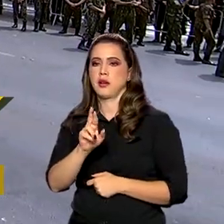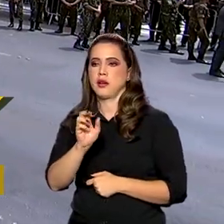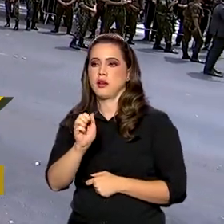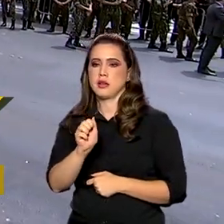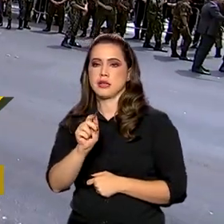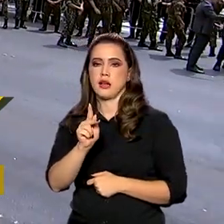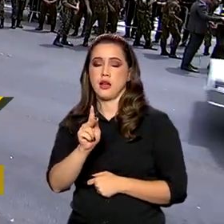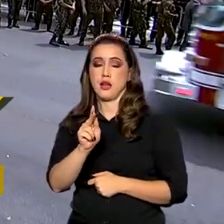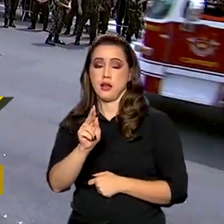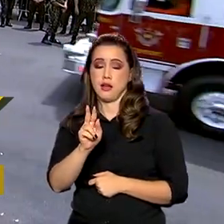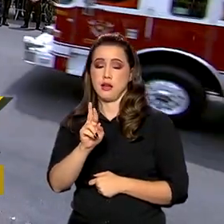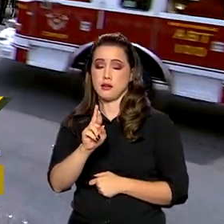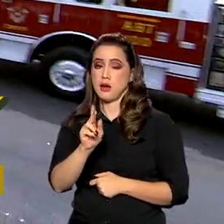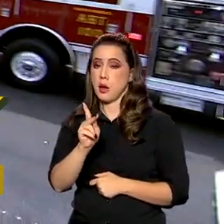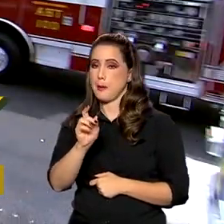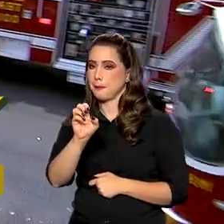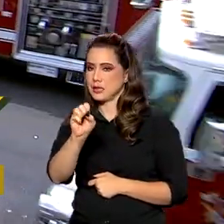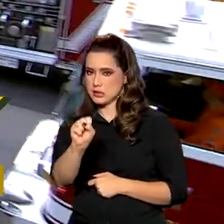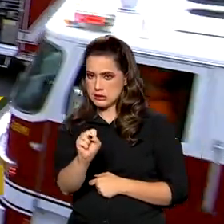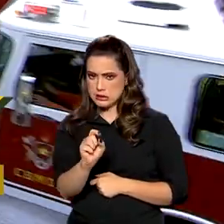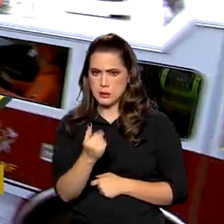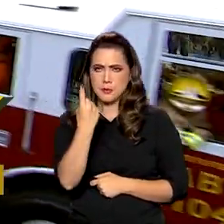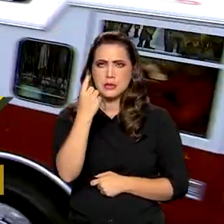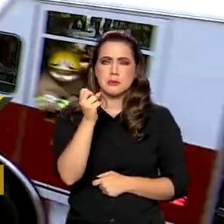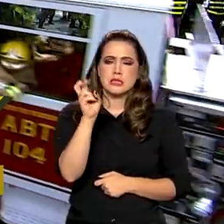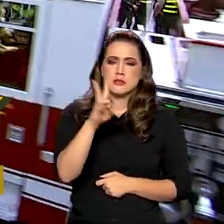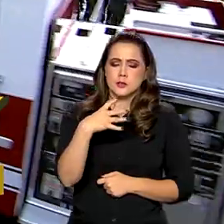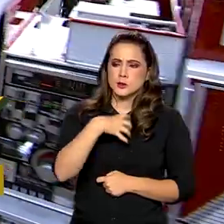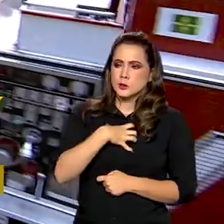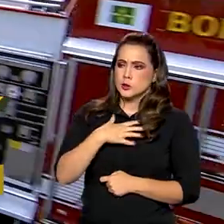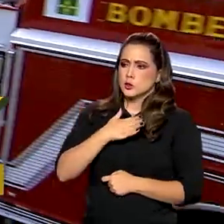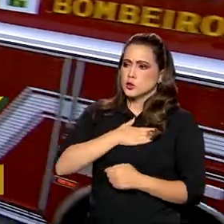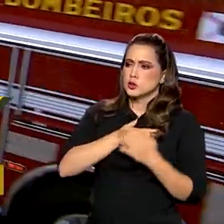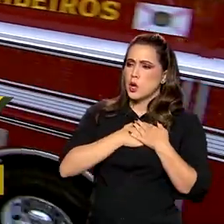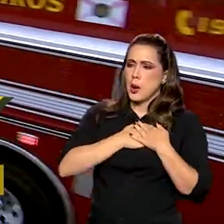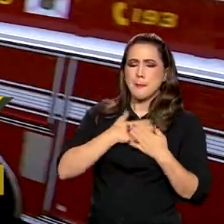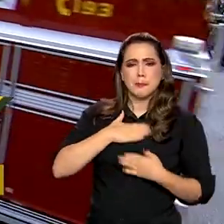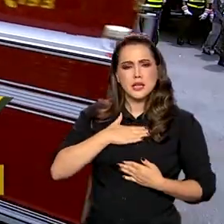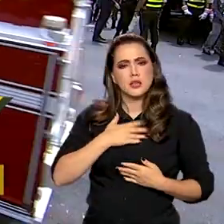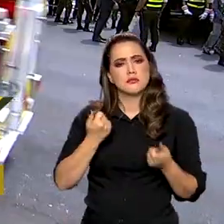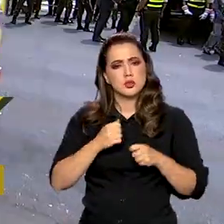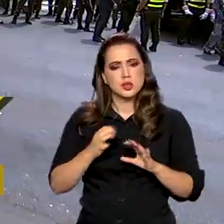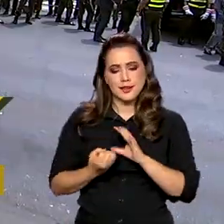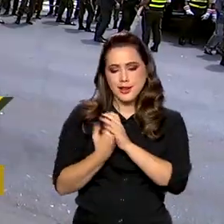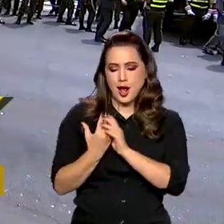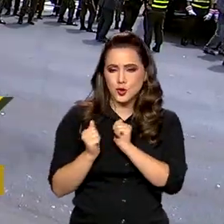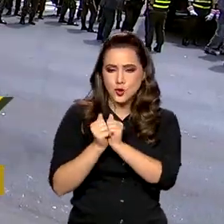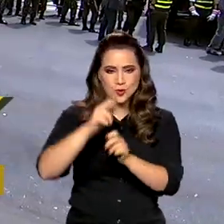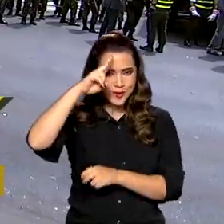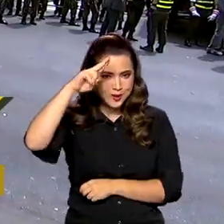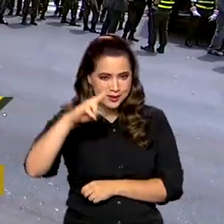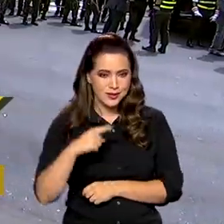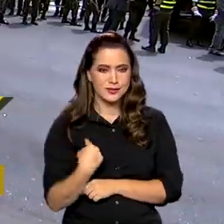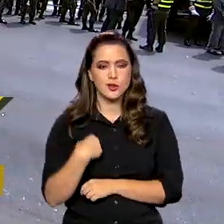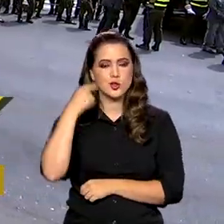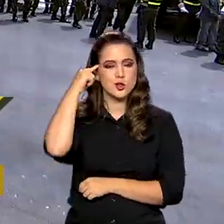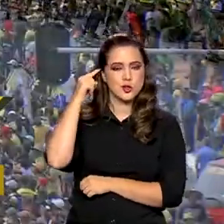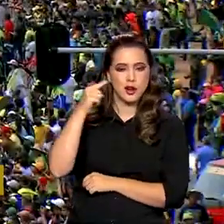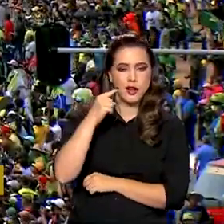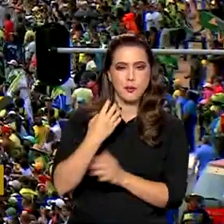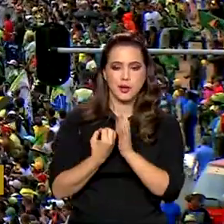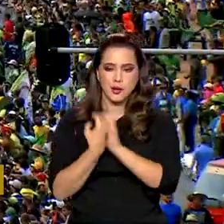sentimento de nacionalismo. Então essa data remete muito a isso, né? Nesse momento que a gente lembra da nossa